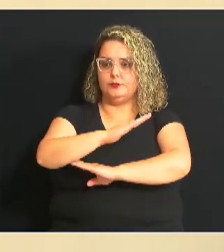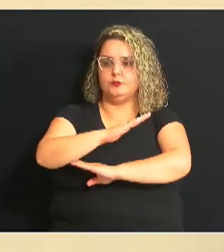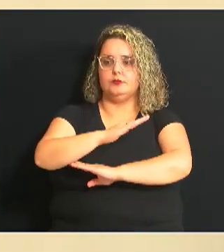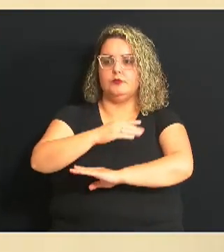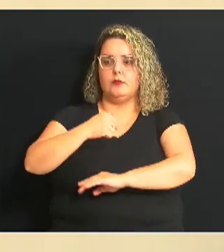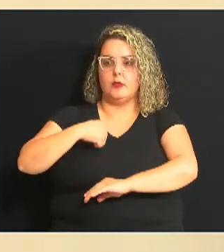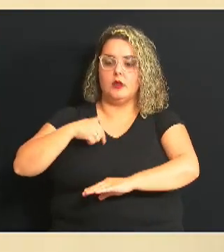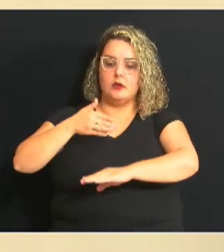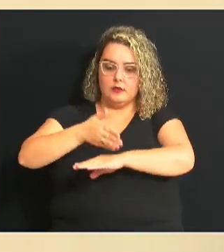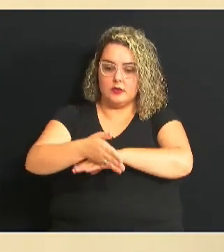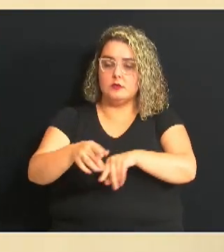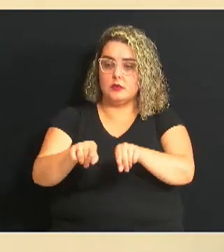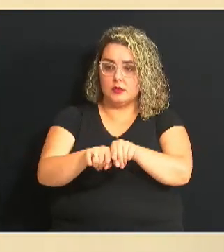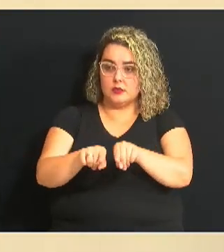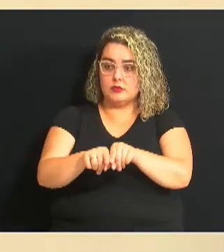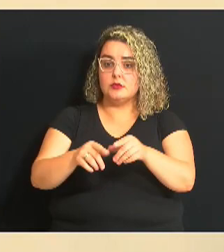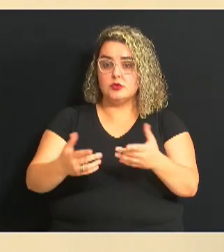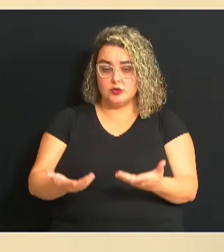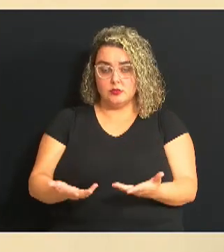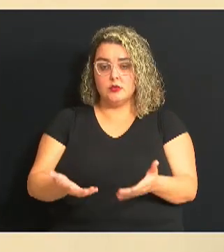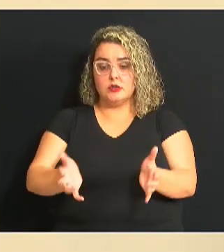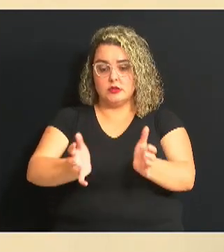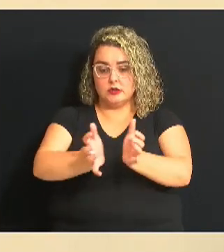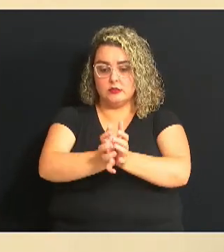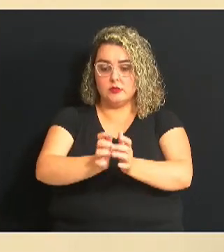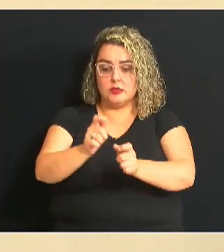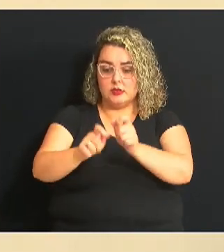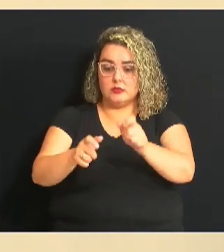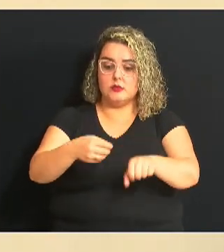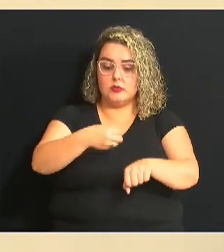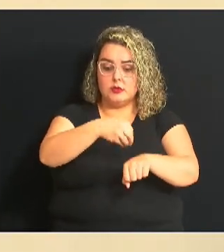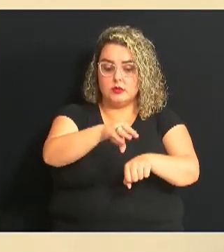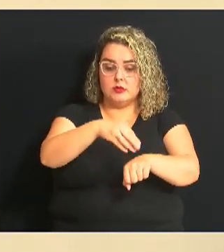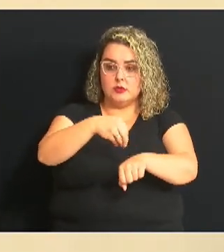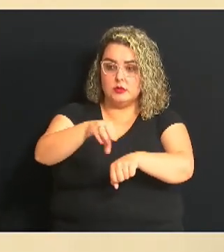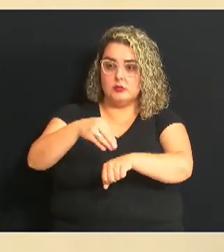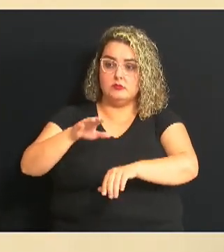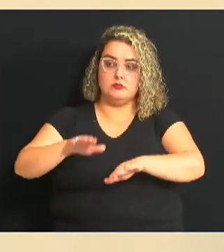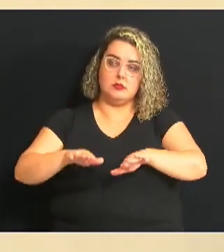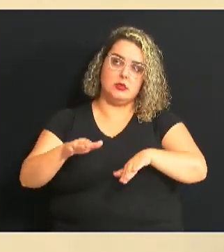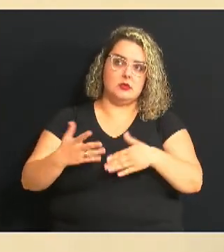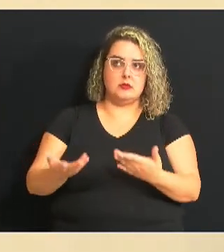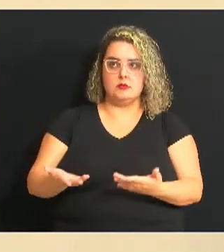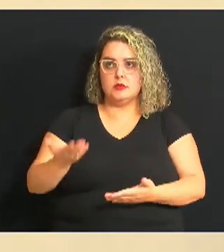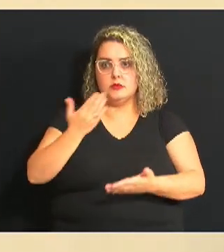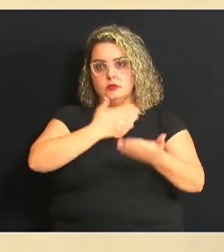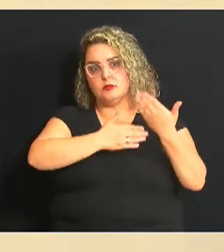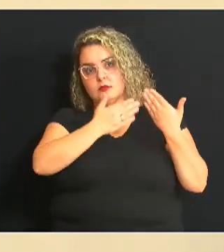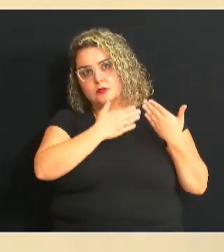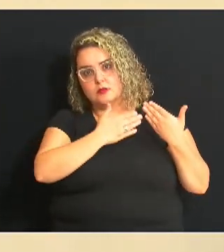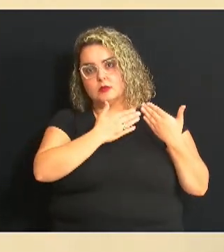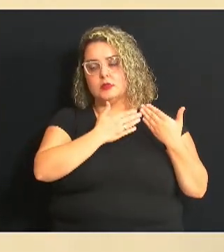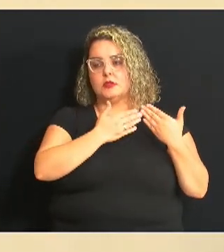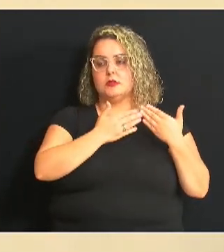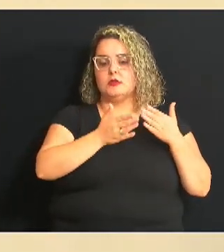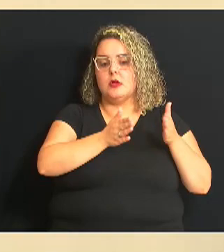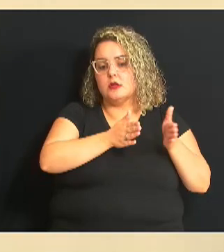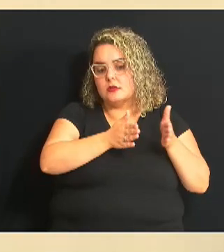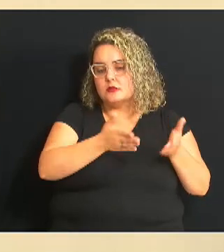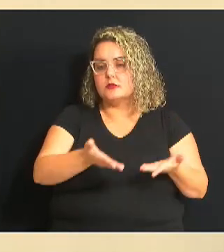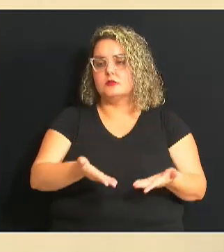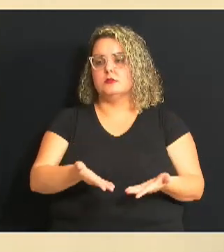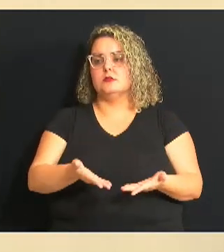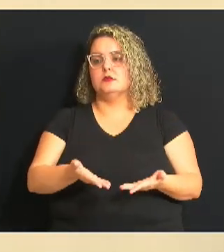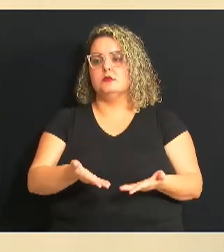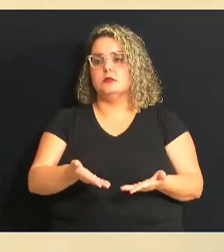parte também, e as pessoas que são indicadas, talvez num passado não muito remoto, alguns foram